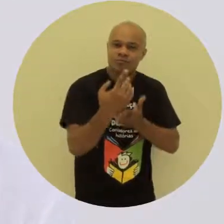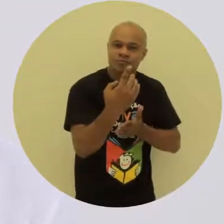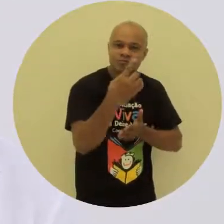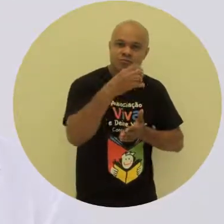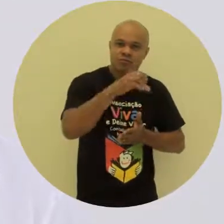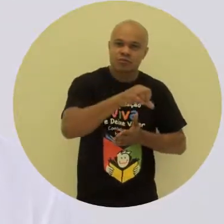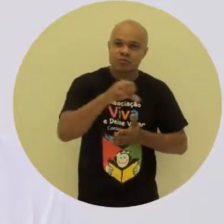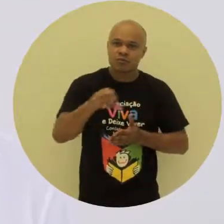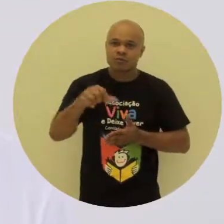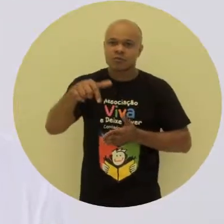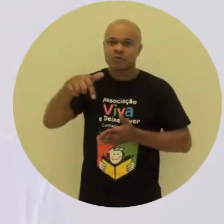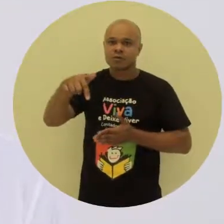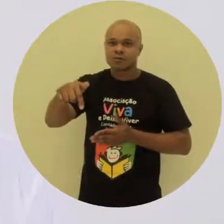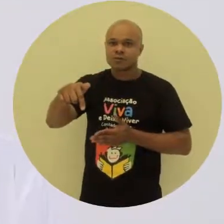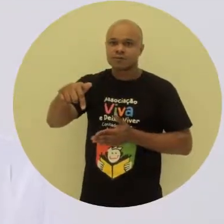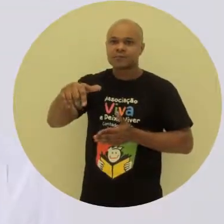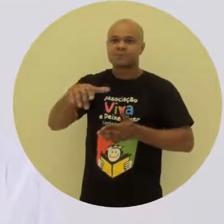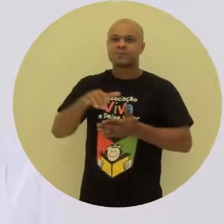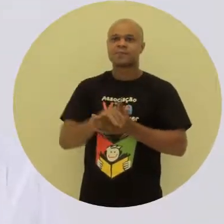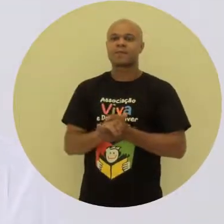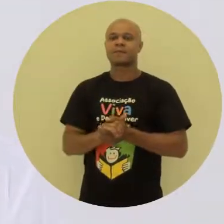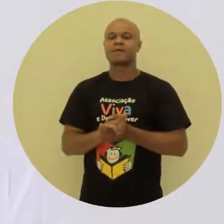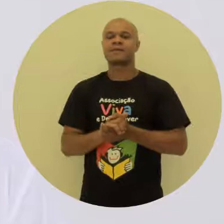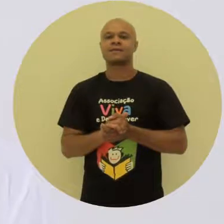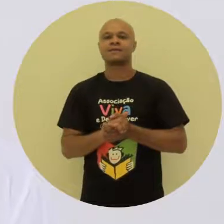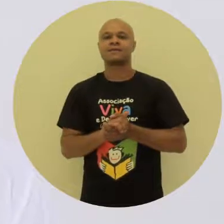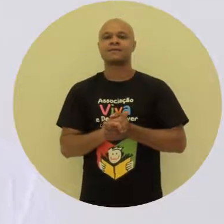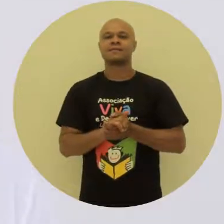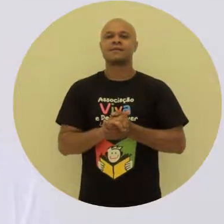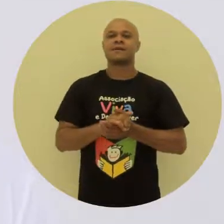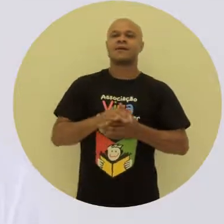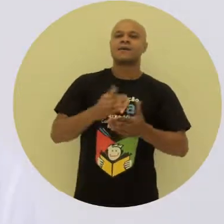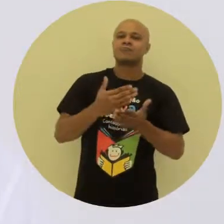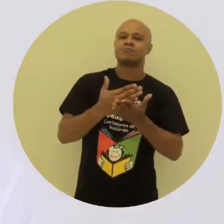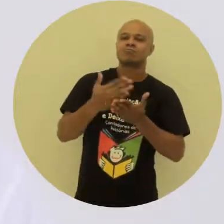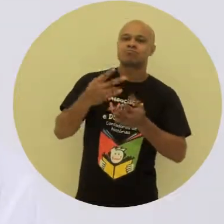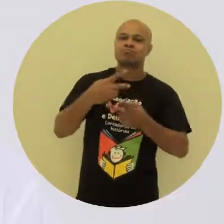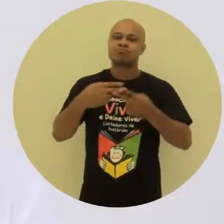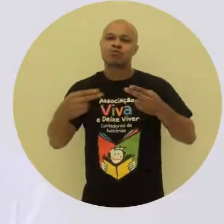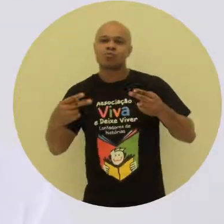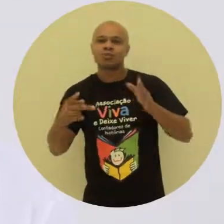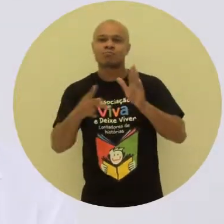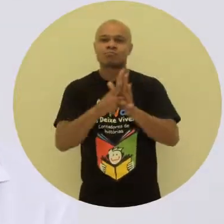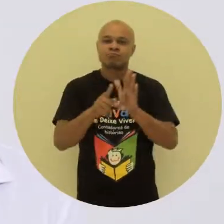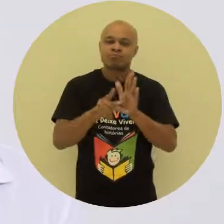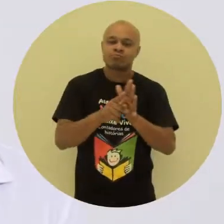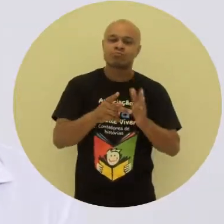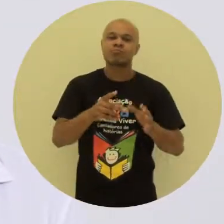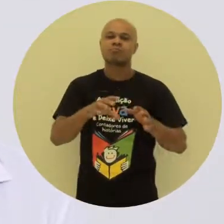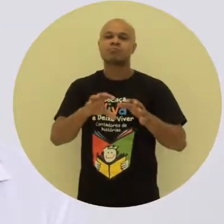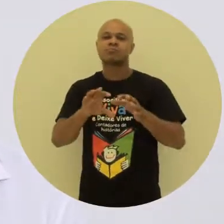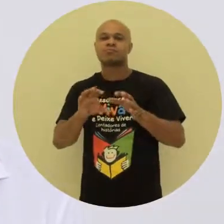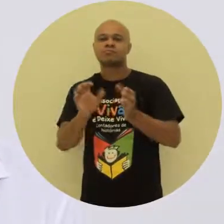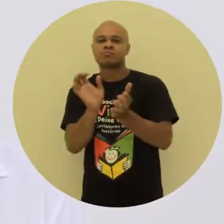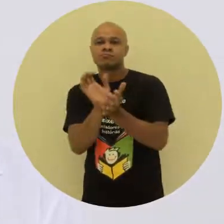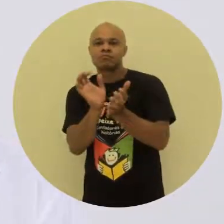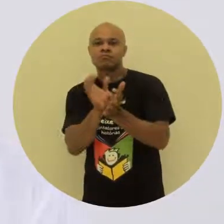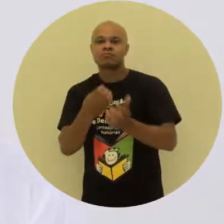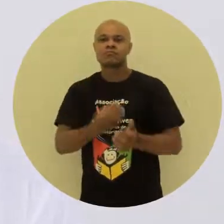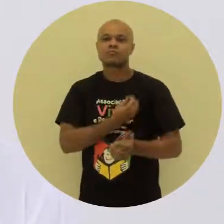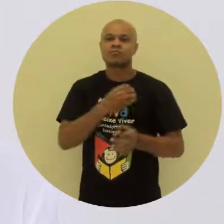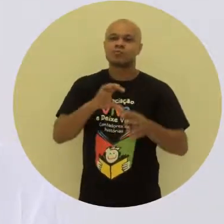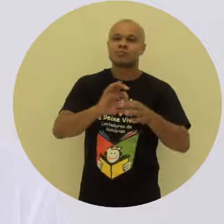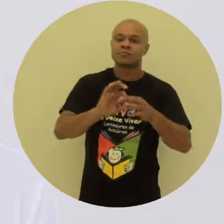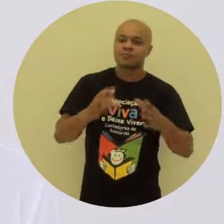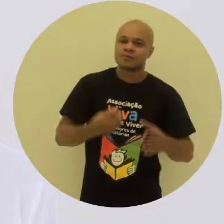97. Primeiro módulo, nós vamos focar os princípios e diretrizes da Associação Vive e Deixe Viver. Tudo aquilo